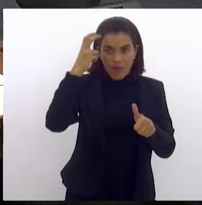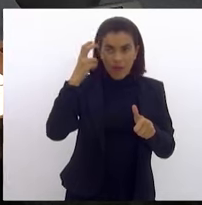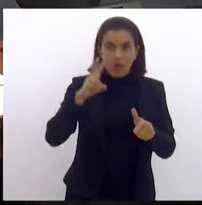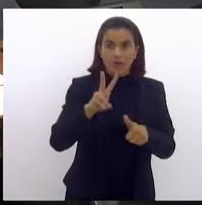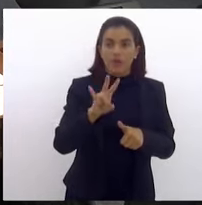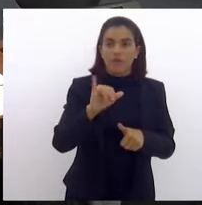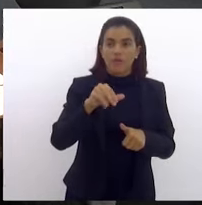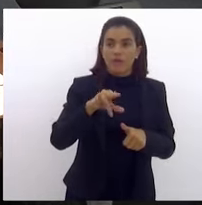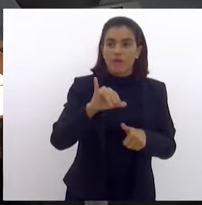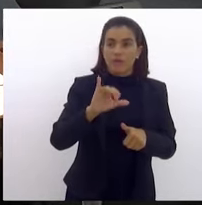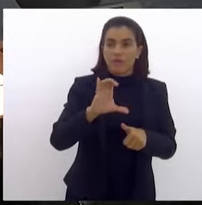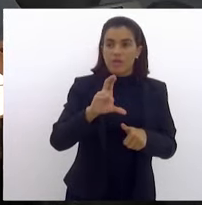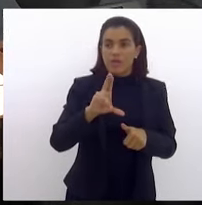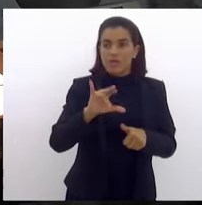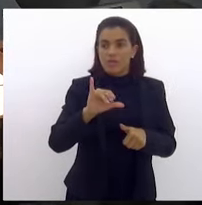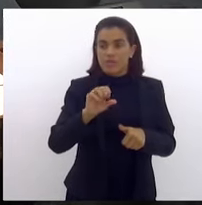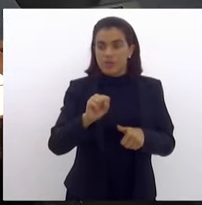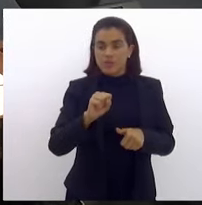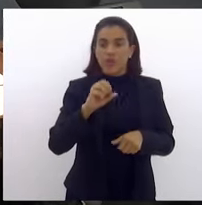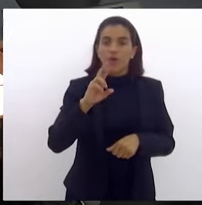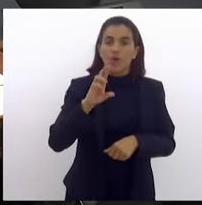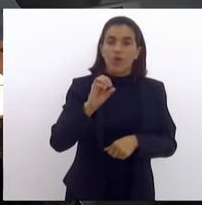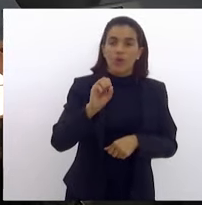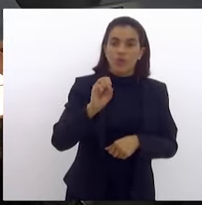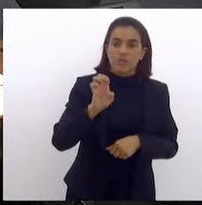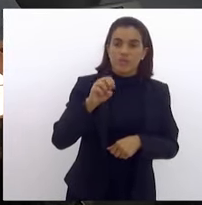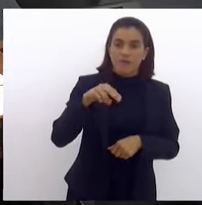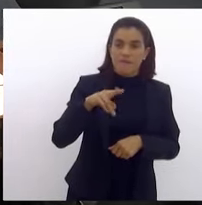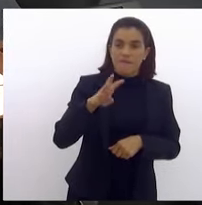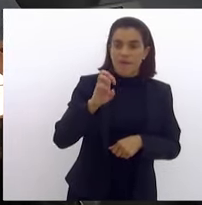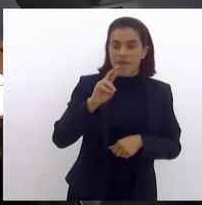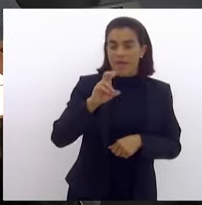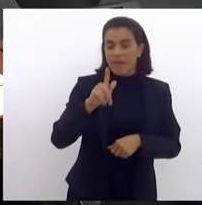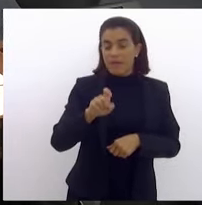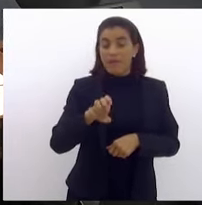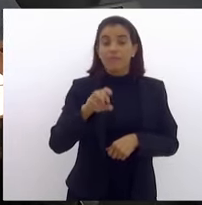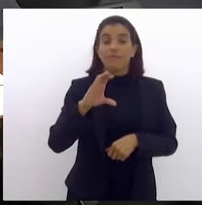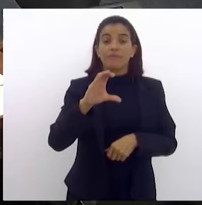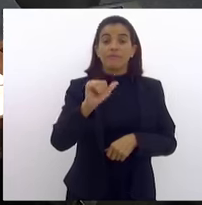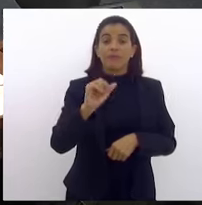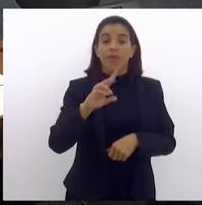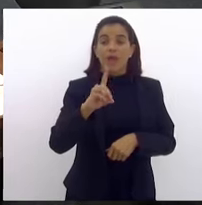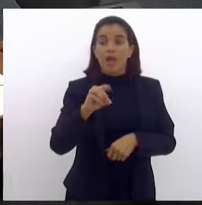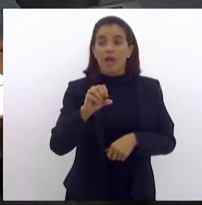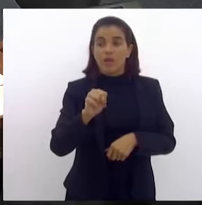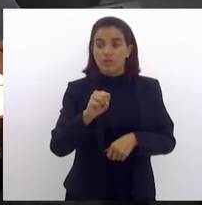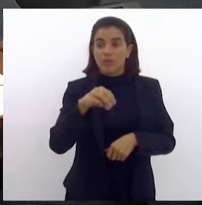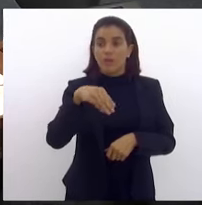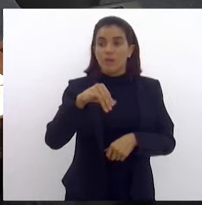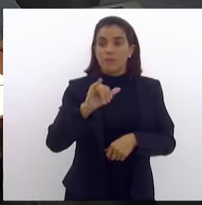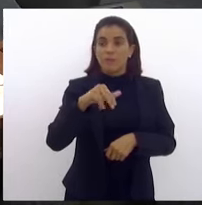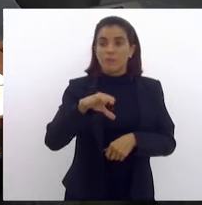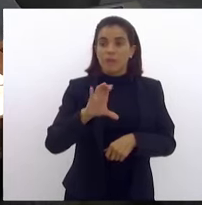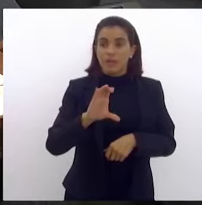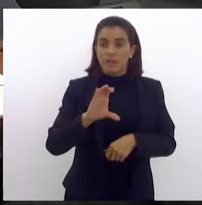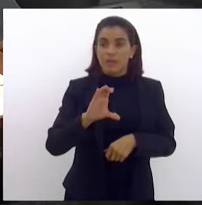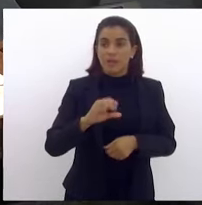Vinícius no... Estava no plenário, Rosenberg foi, Carlinho, Luiz Paulo, Carlos Mink, por favor. Acho que é um só